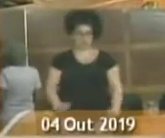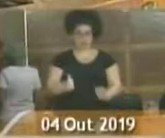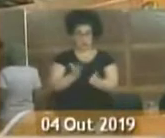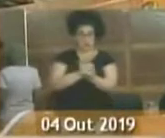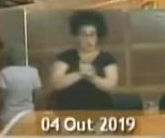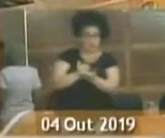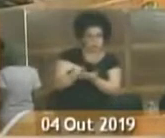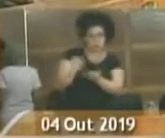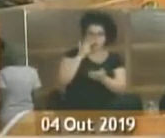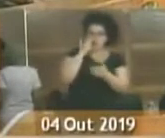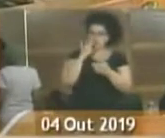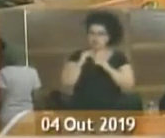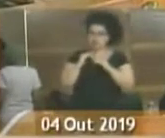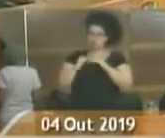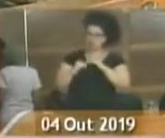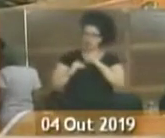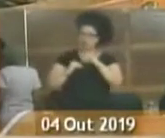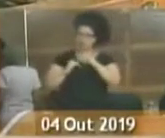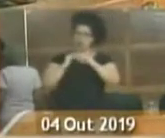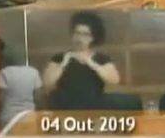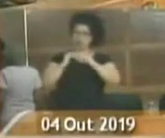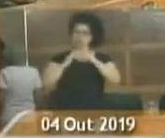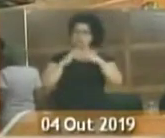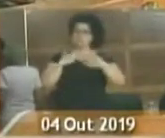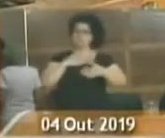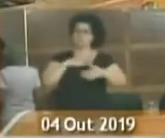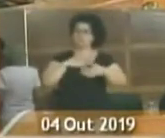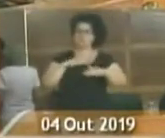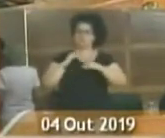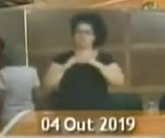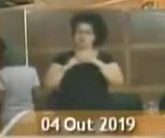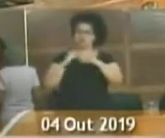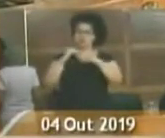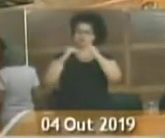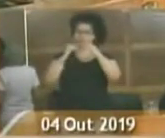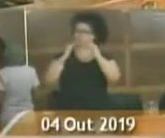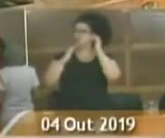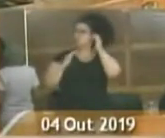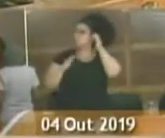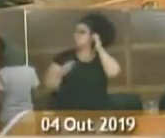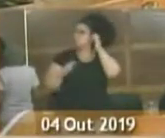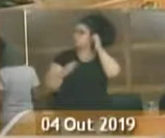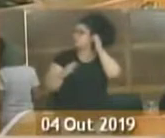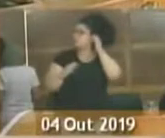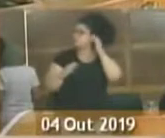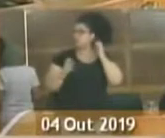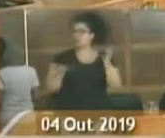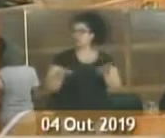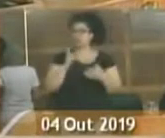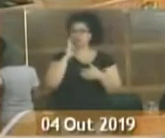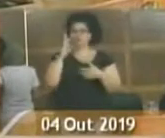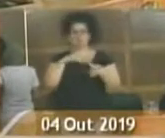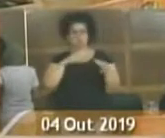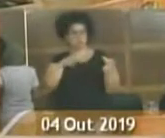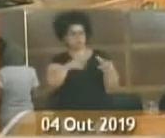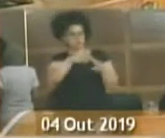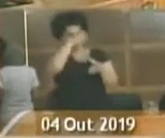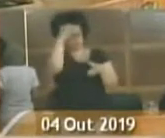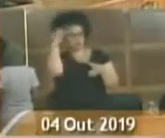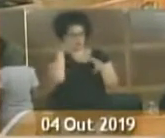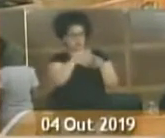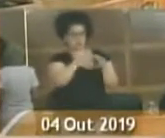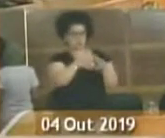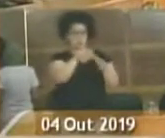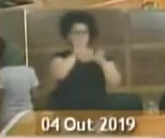uma escadinha de outros degraus que virão. Agora, tem aí a equipe do bem-estar, tem feito